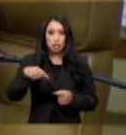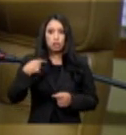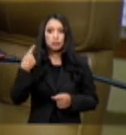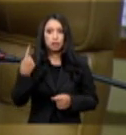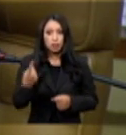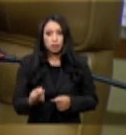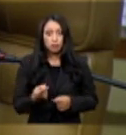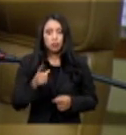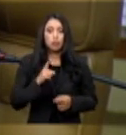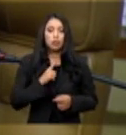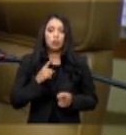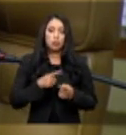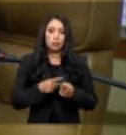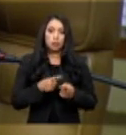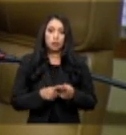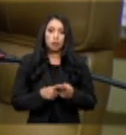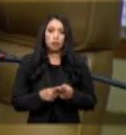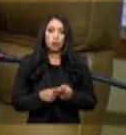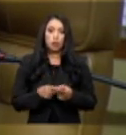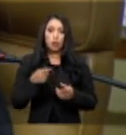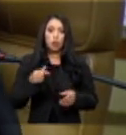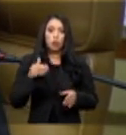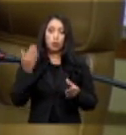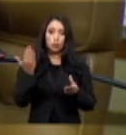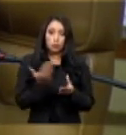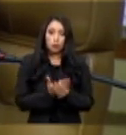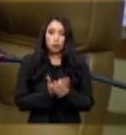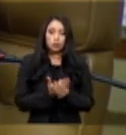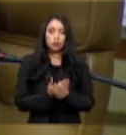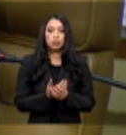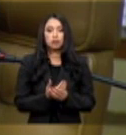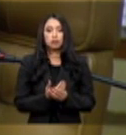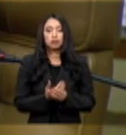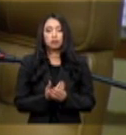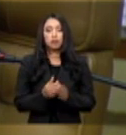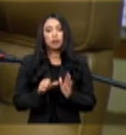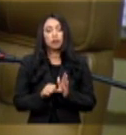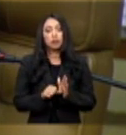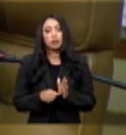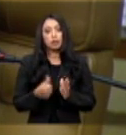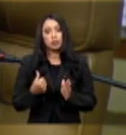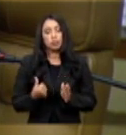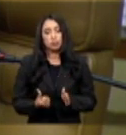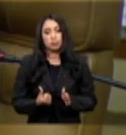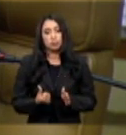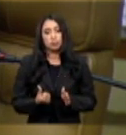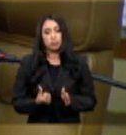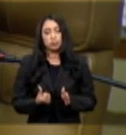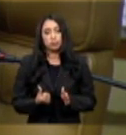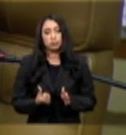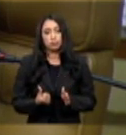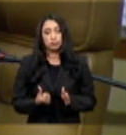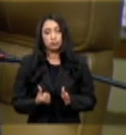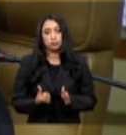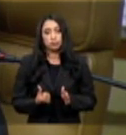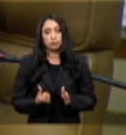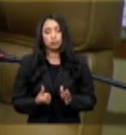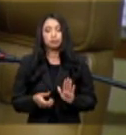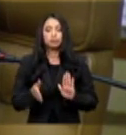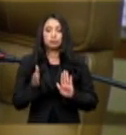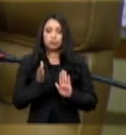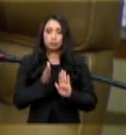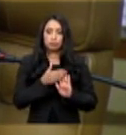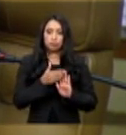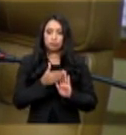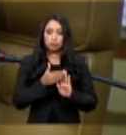fiquei circunscrita, como fico, ao que é o objeto pedido pela parte. Este é o primeiro dado sobre